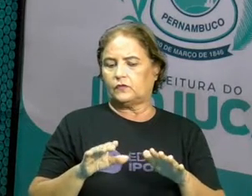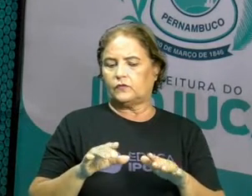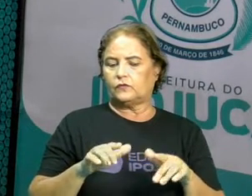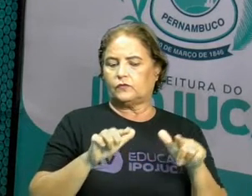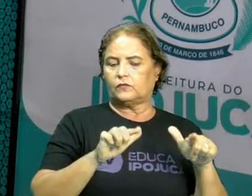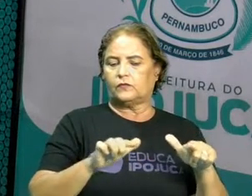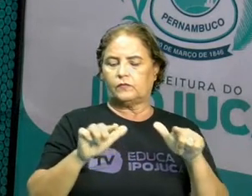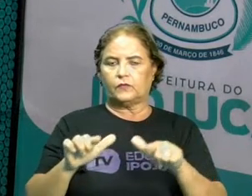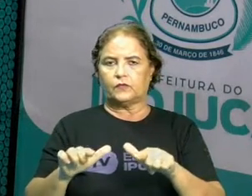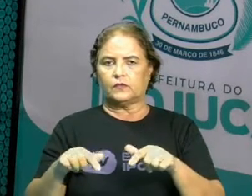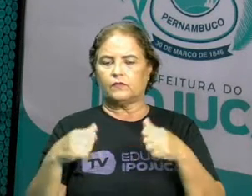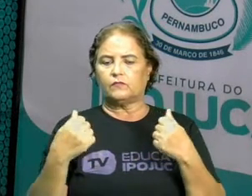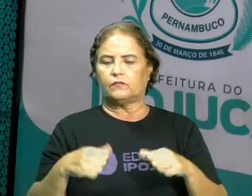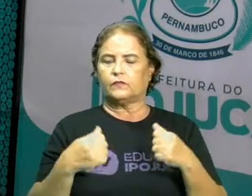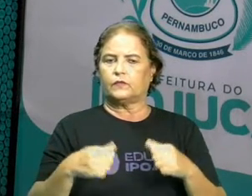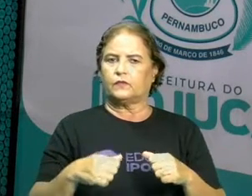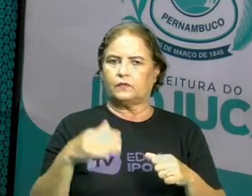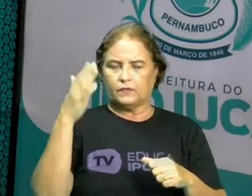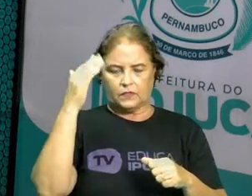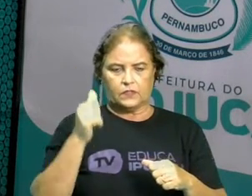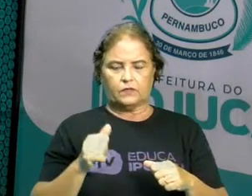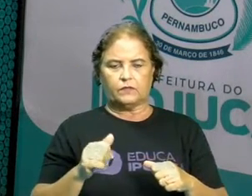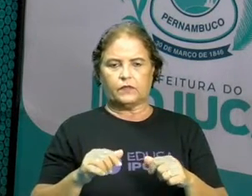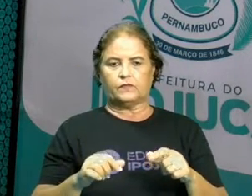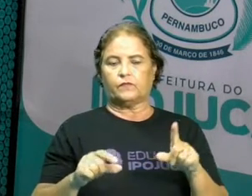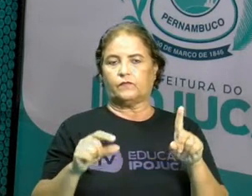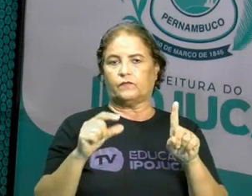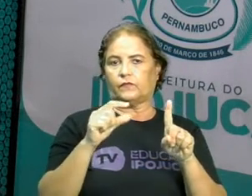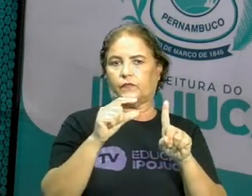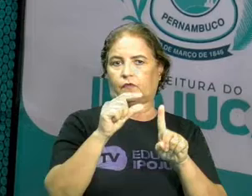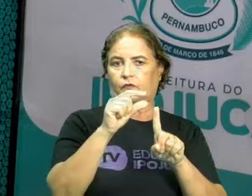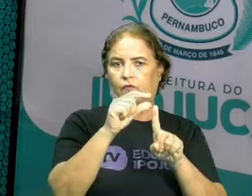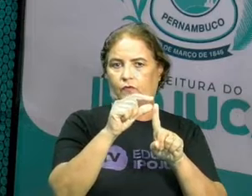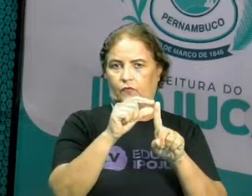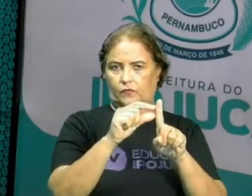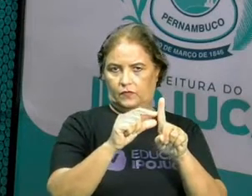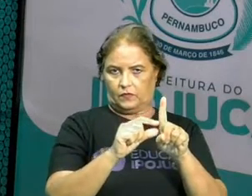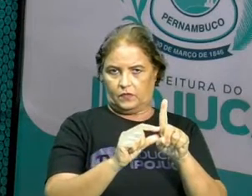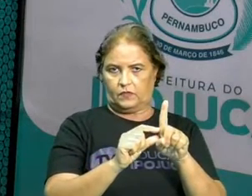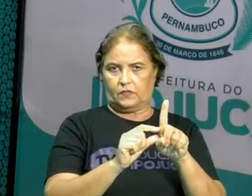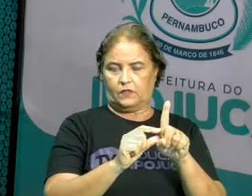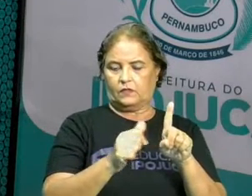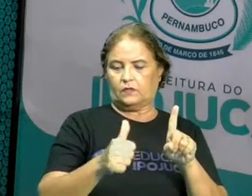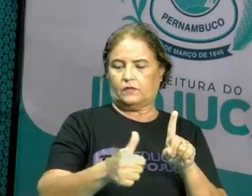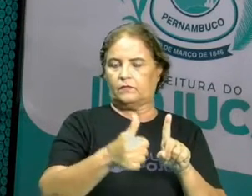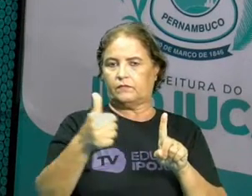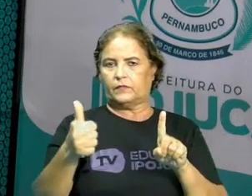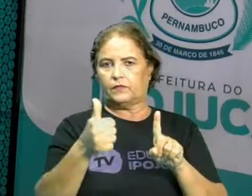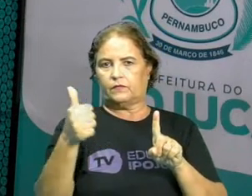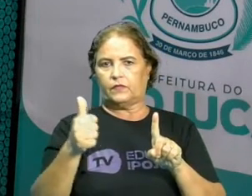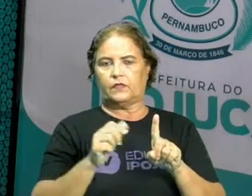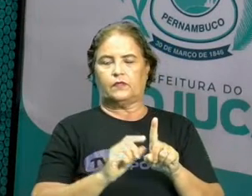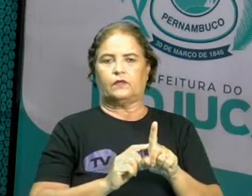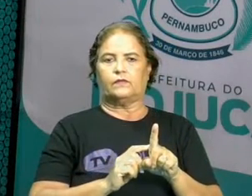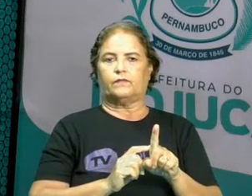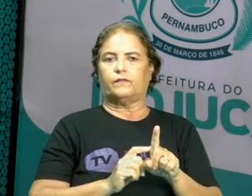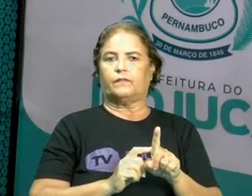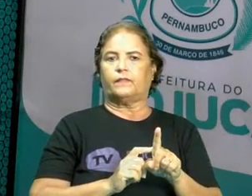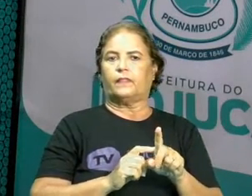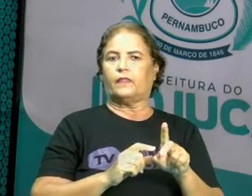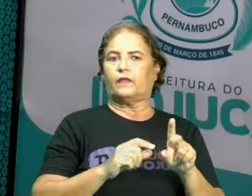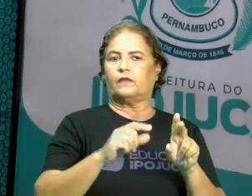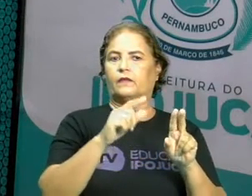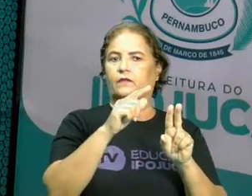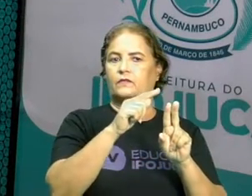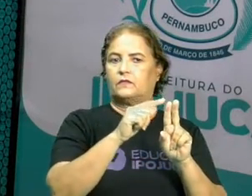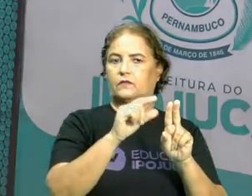identificar a unidade, que está na primeira ordem, a segunda ordem,